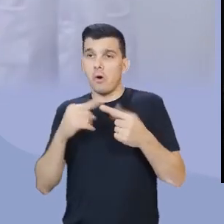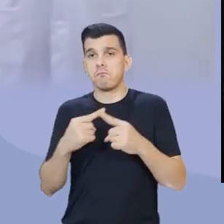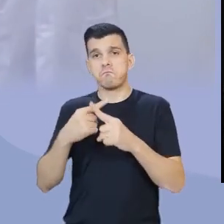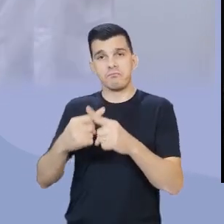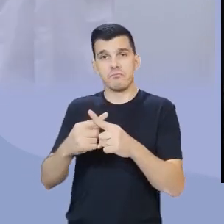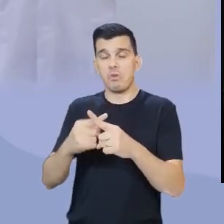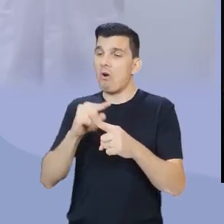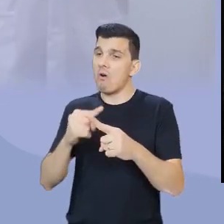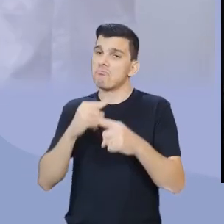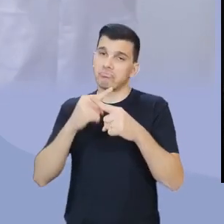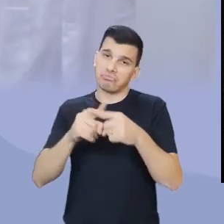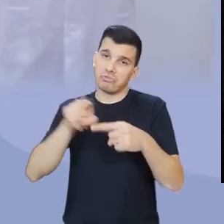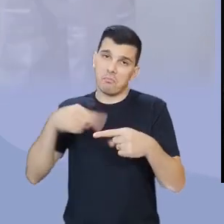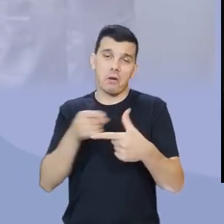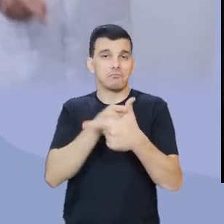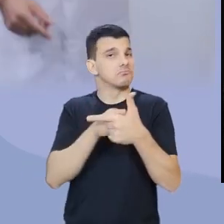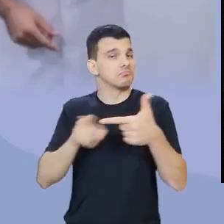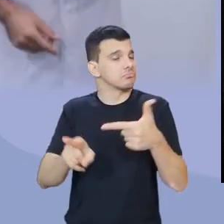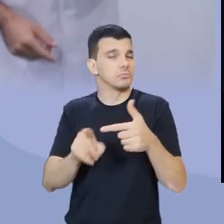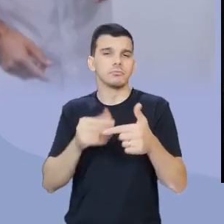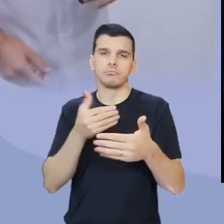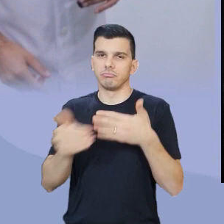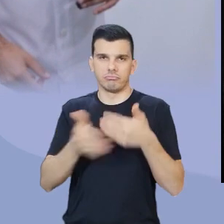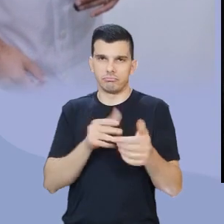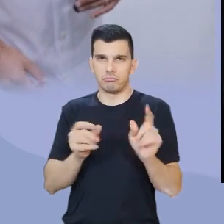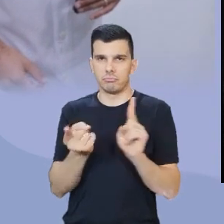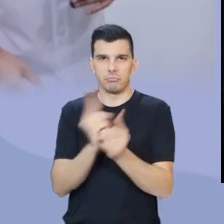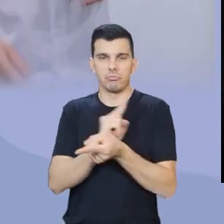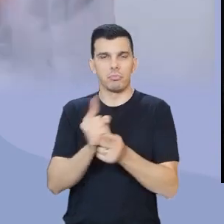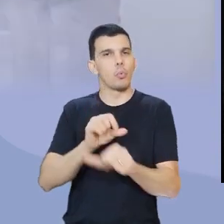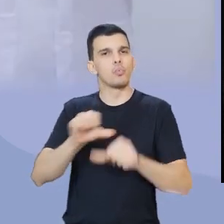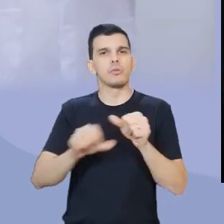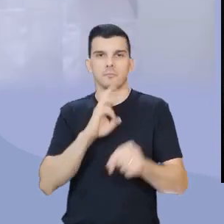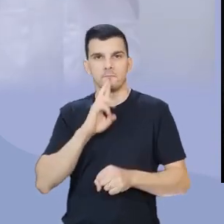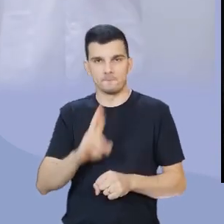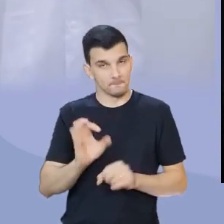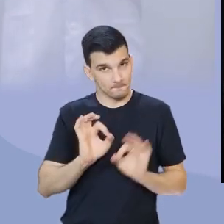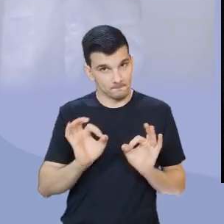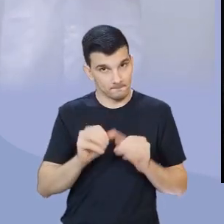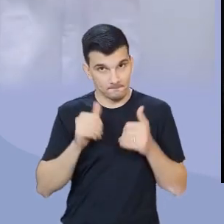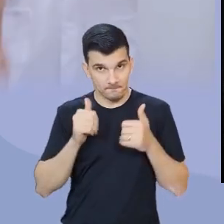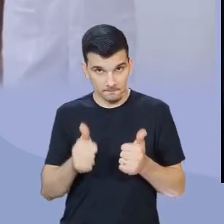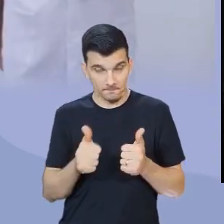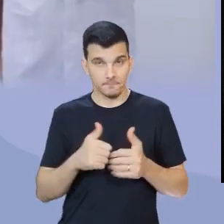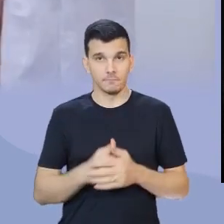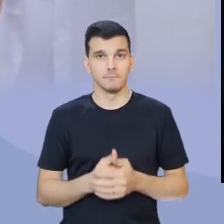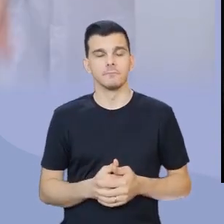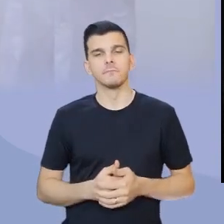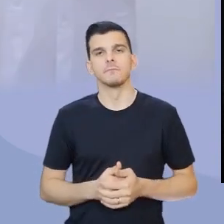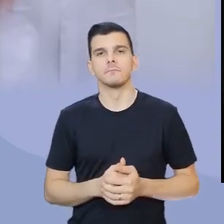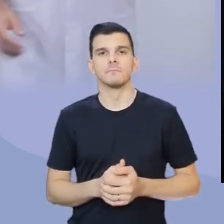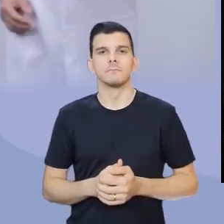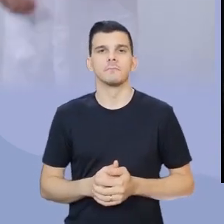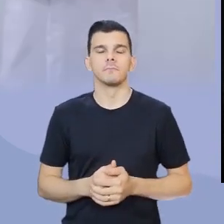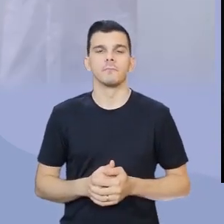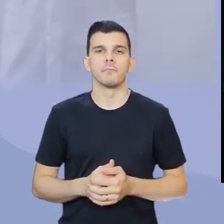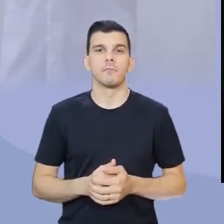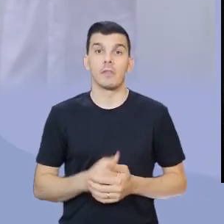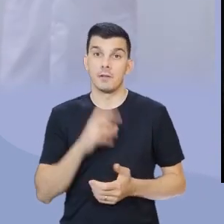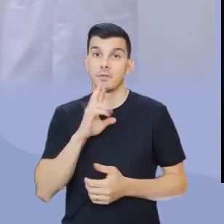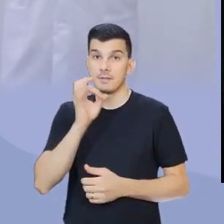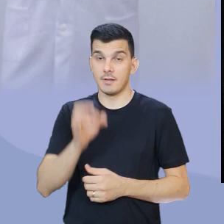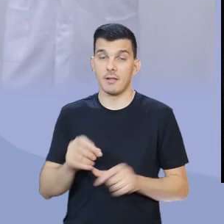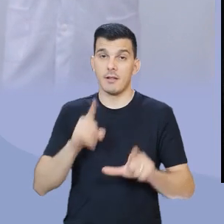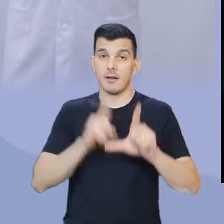multiplica depois. Tanto faz. A ordem dos tratores não altera o viaduto. Pegou a visão, meu hacker? Tamo junto. E aí, resposta